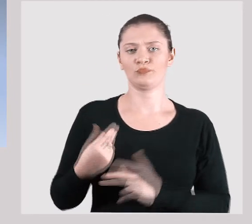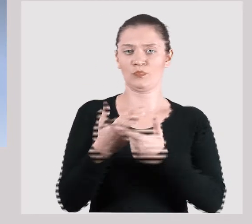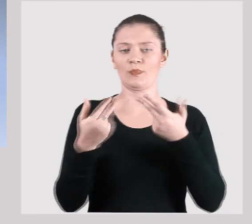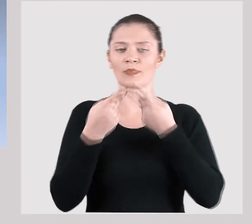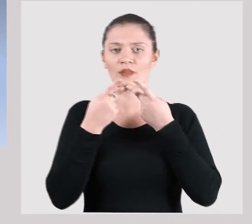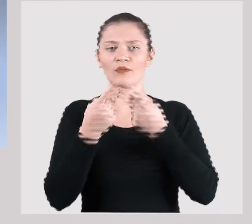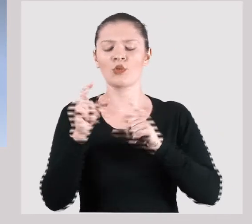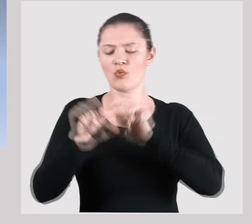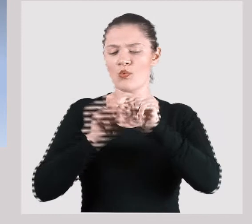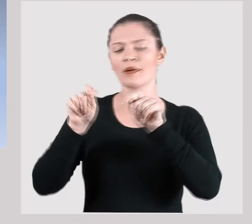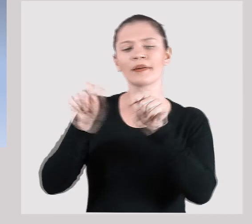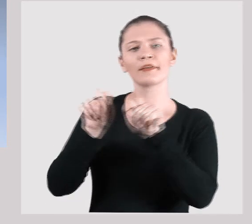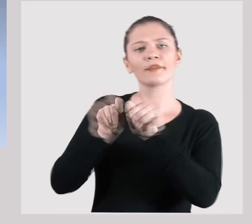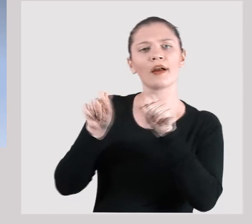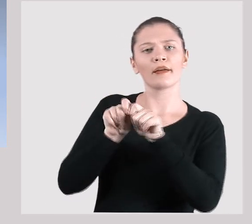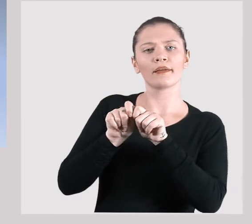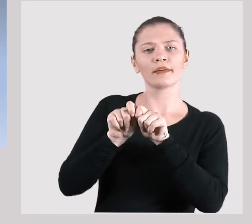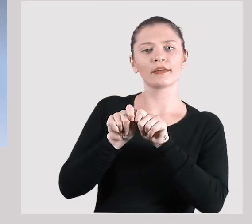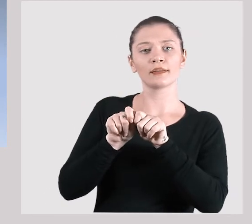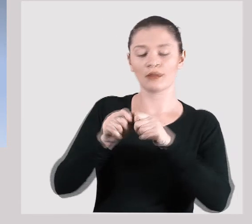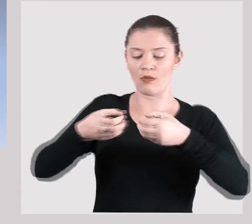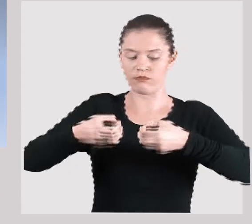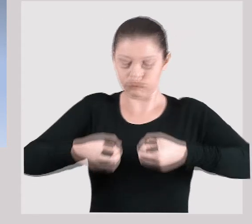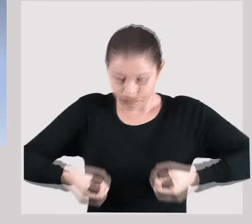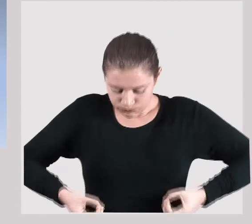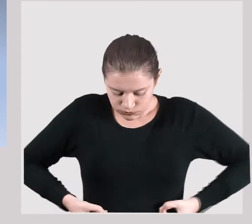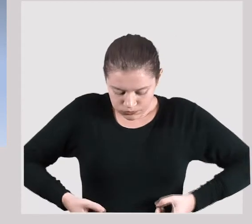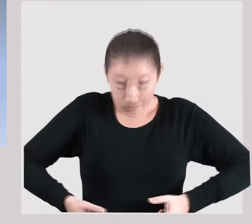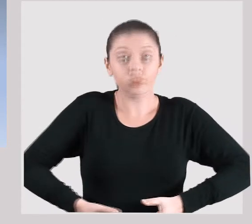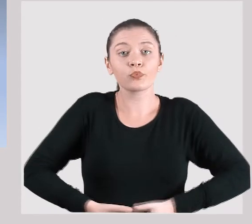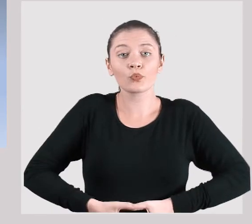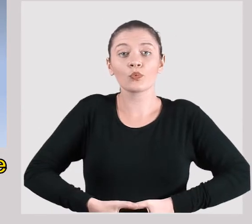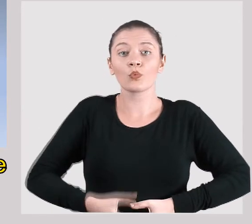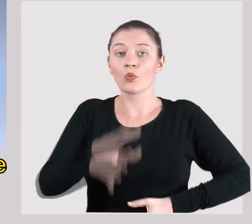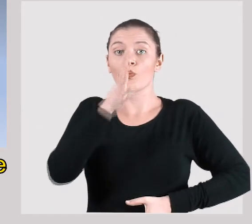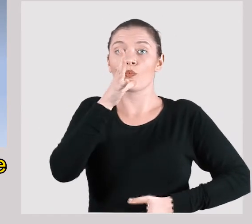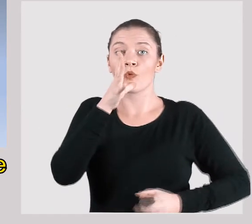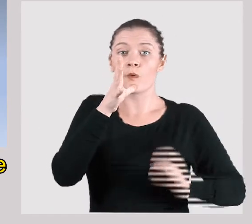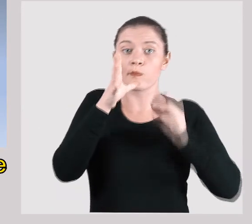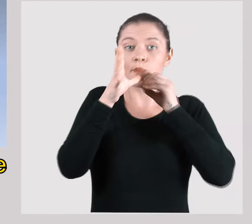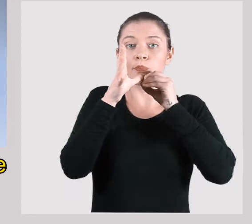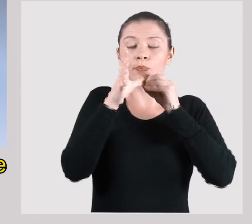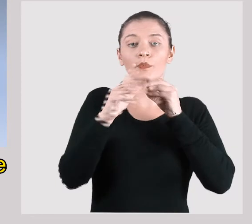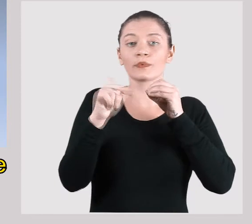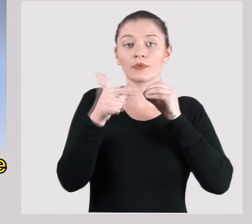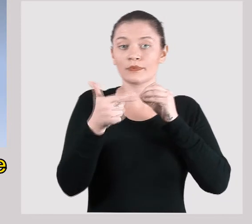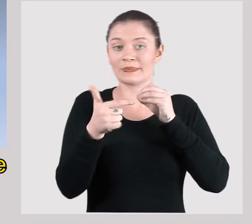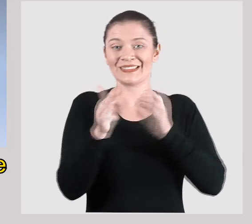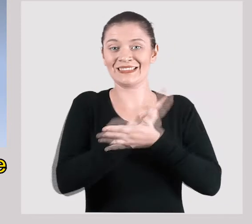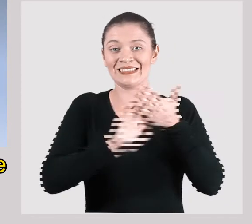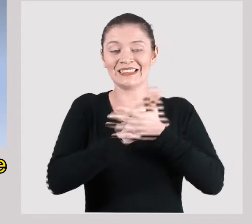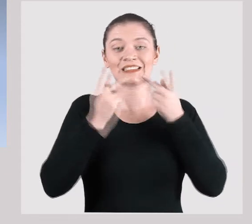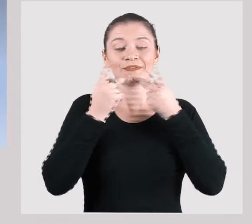fazem com essas glândulas, que são glândulas nobres, com esses ovários, com esses testículos, qual é o destino, não tem nada que verse sobre isso. E